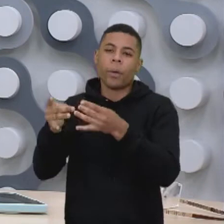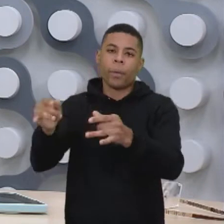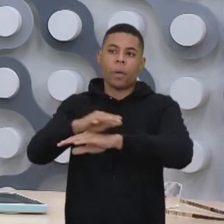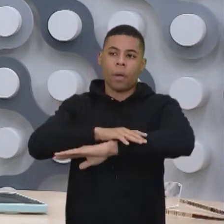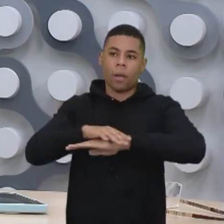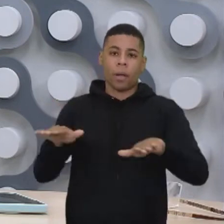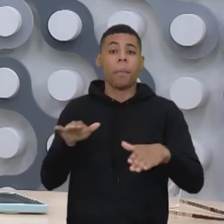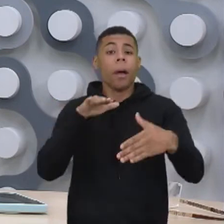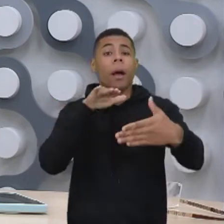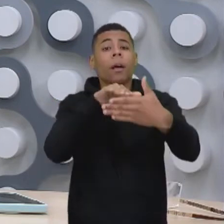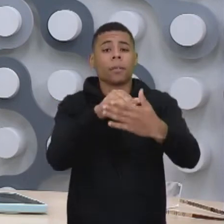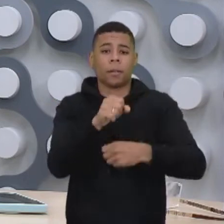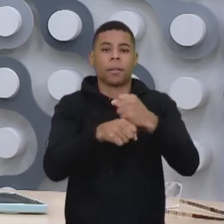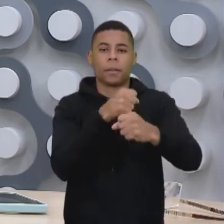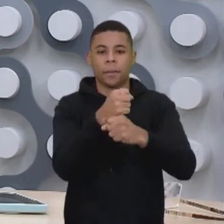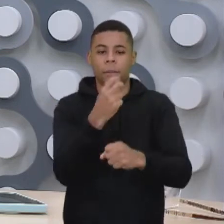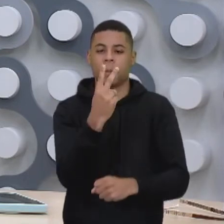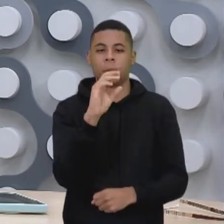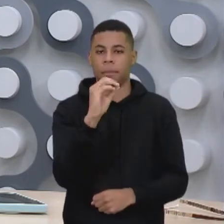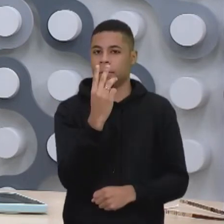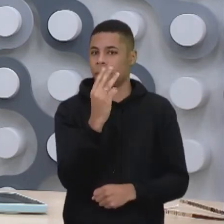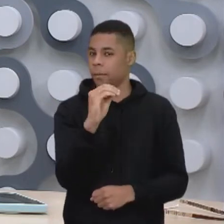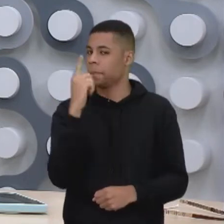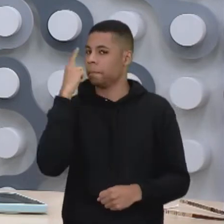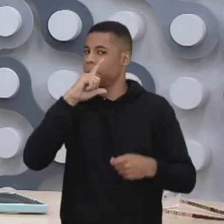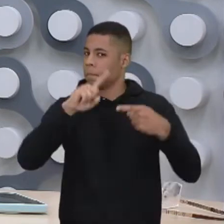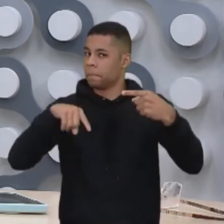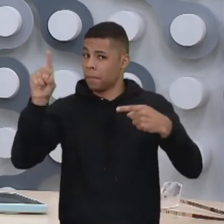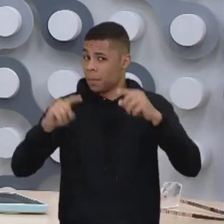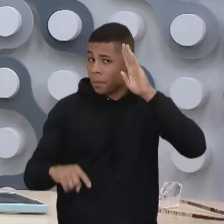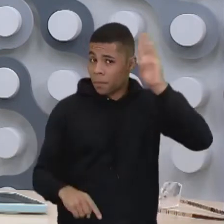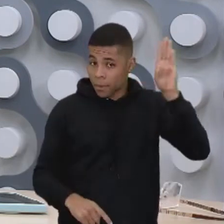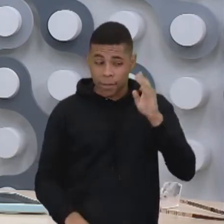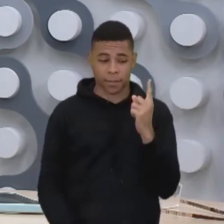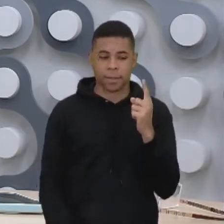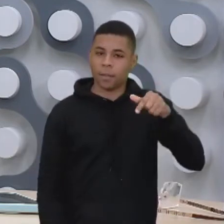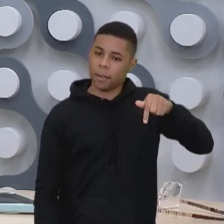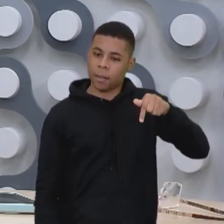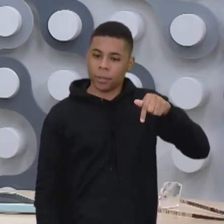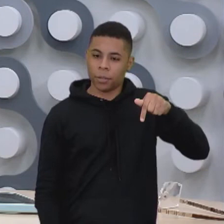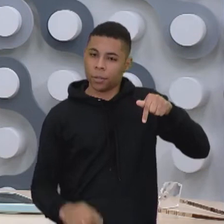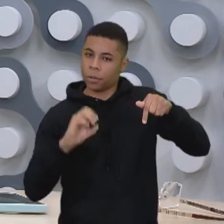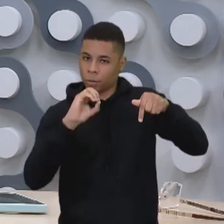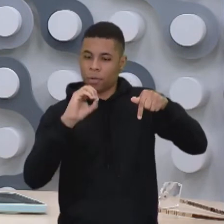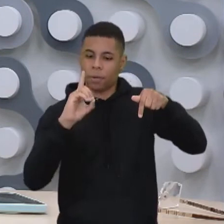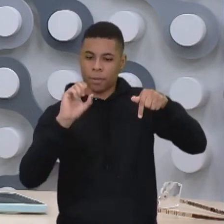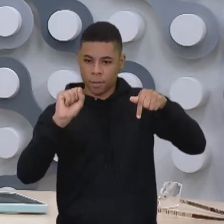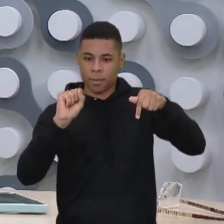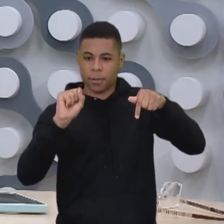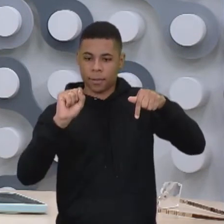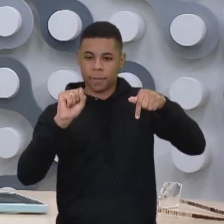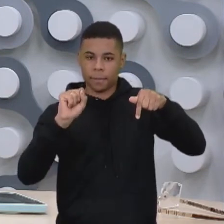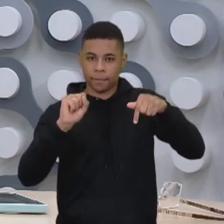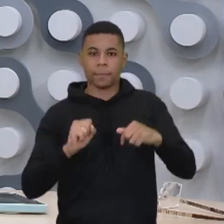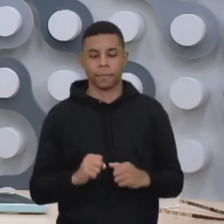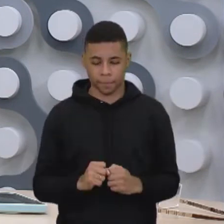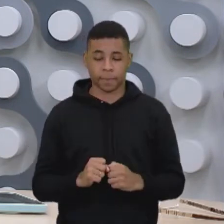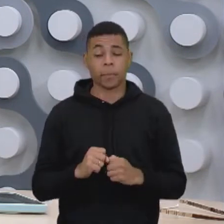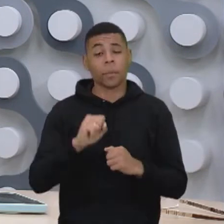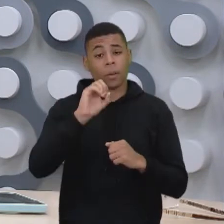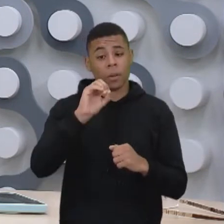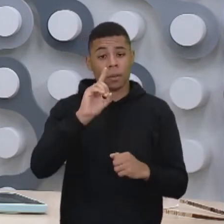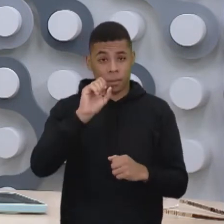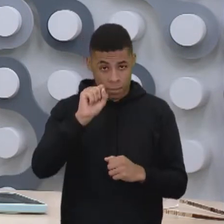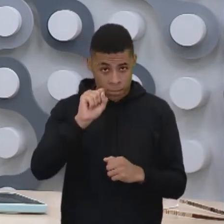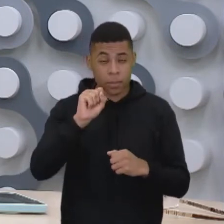até 2030. Né, principalmente as 17 ODS com, né, os 17 ODS com as 167